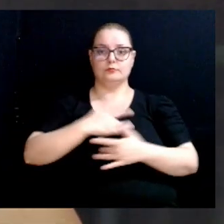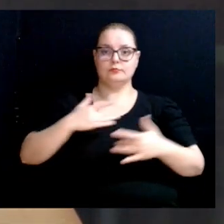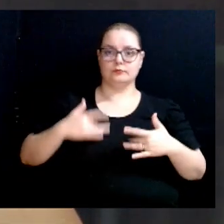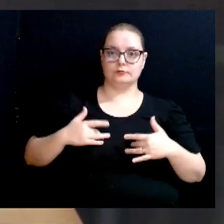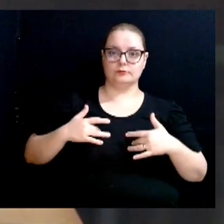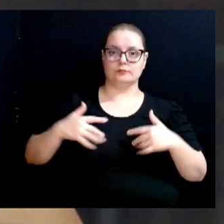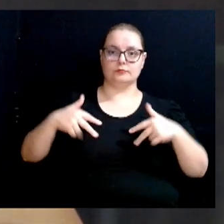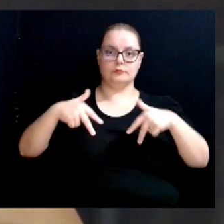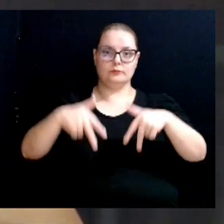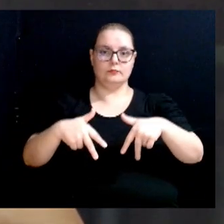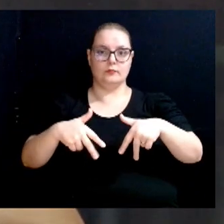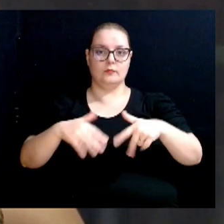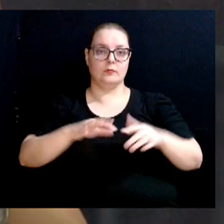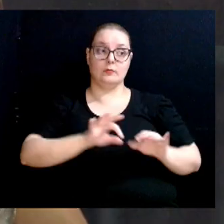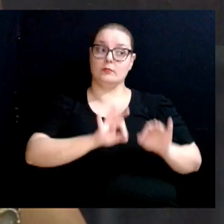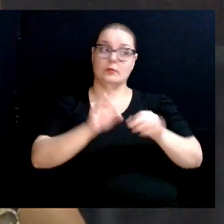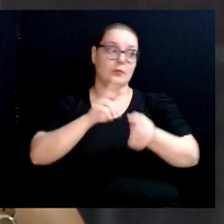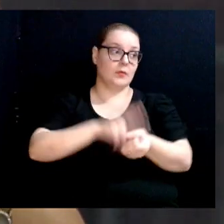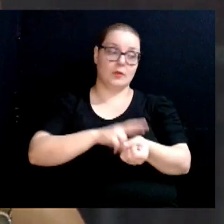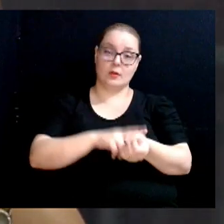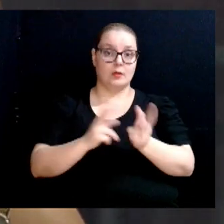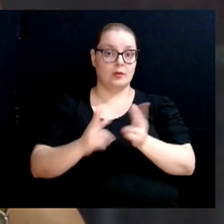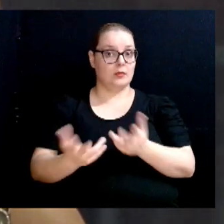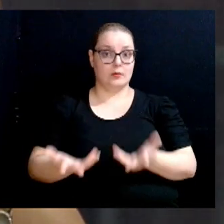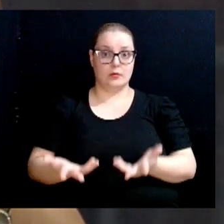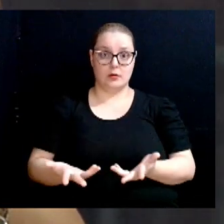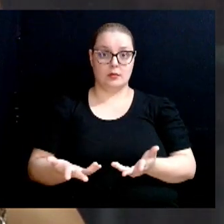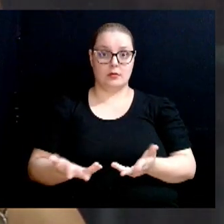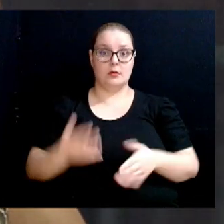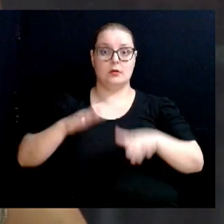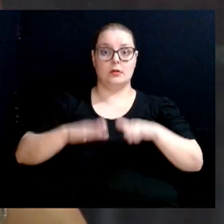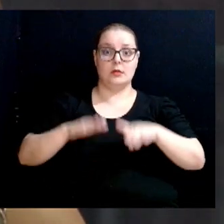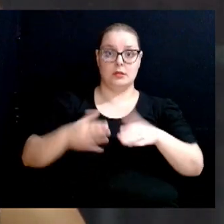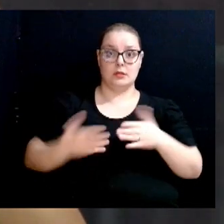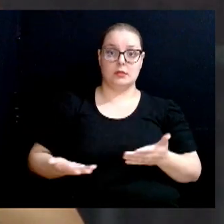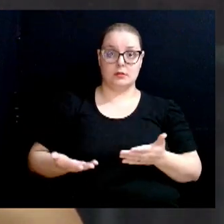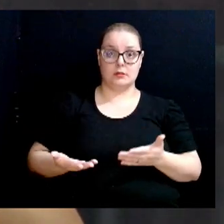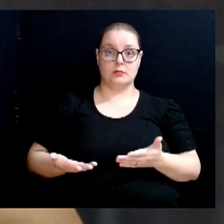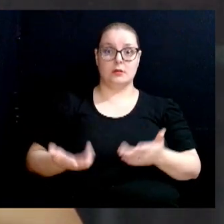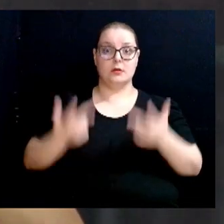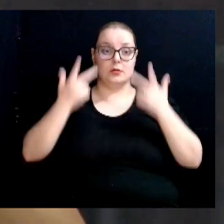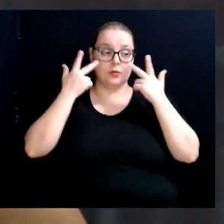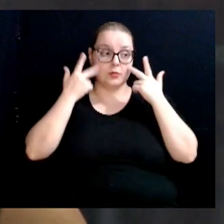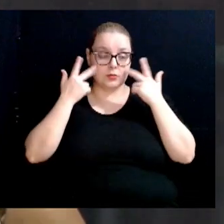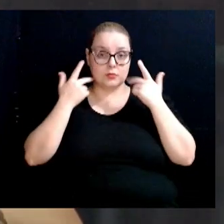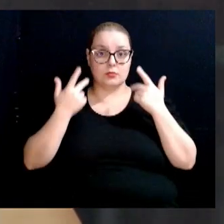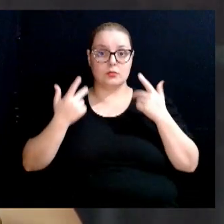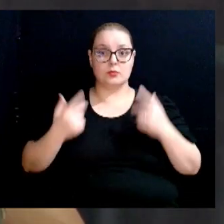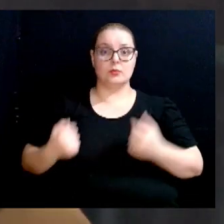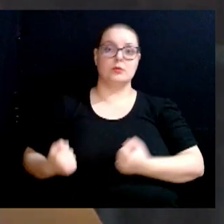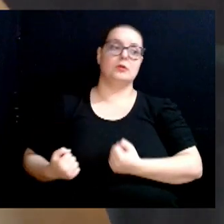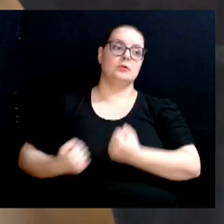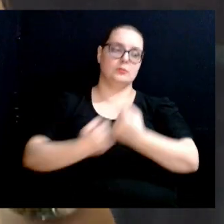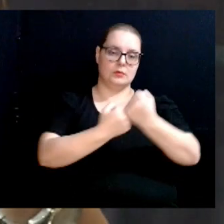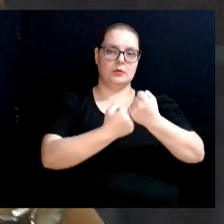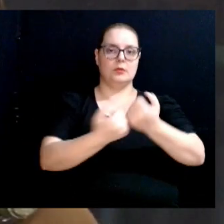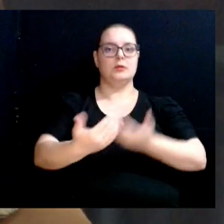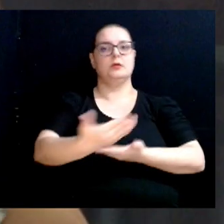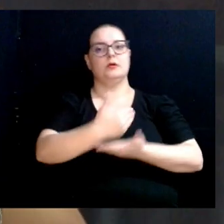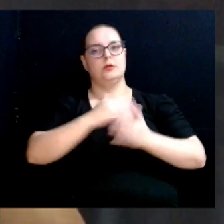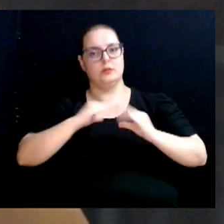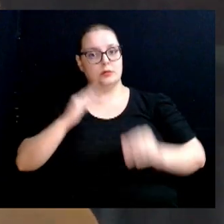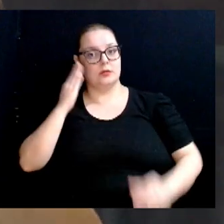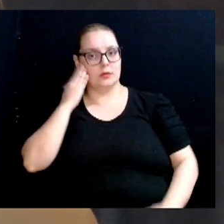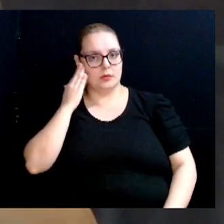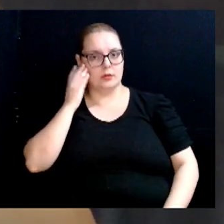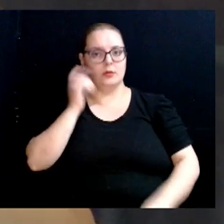acompanha no mesmo ritmo. E aí, muitas das vezes, é comum, em vez de apoiar e acolher e entender o tempo que da outra